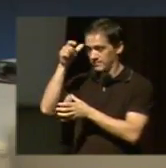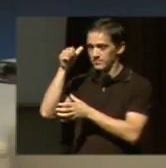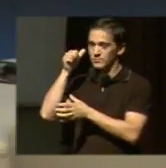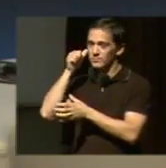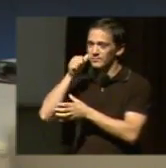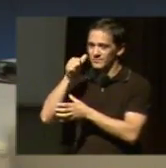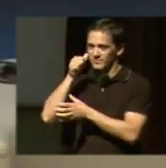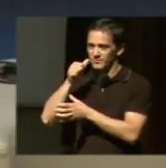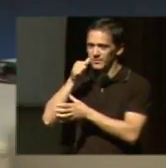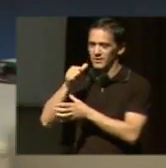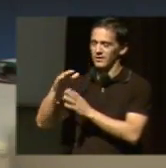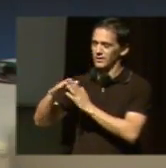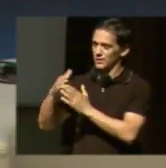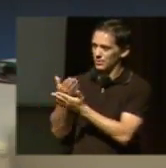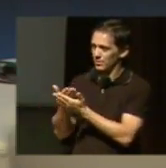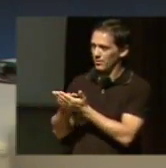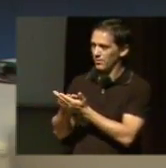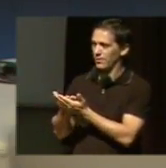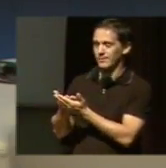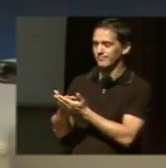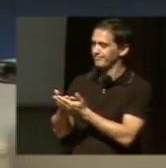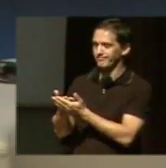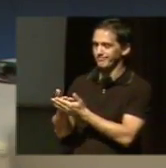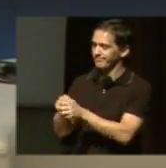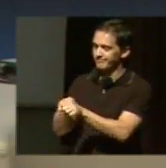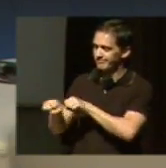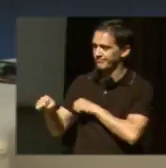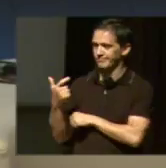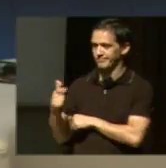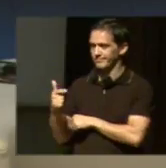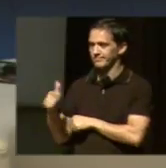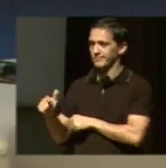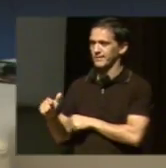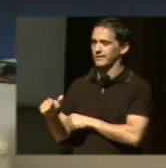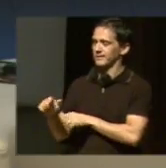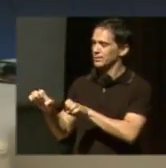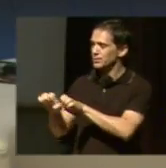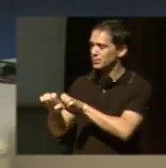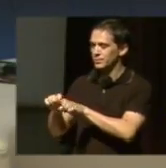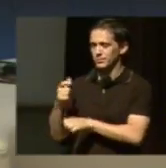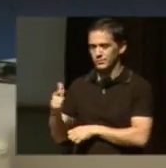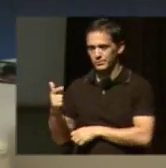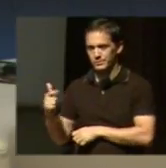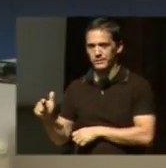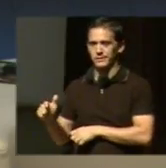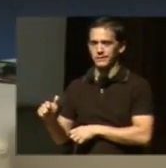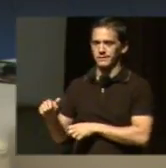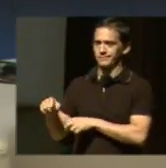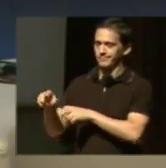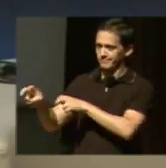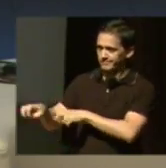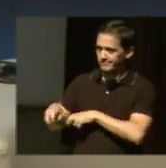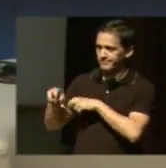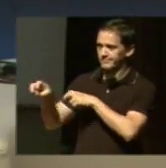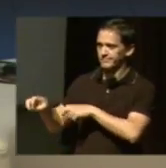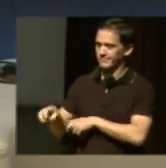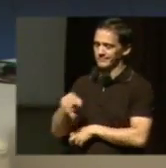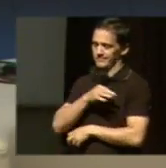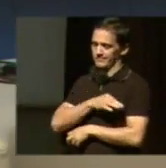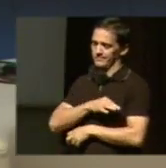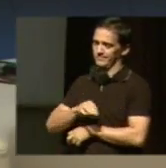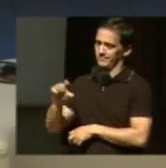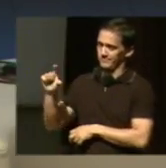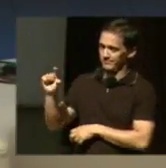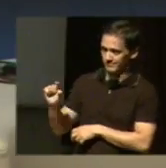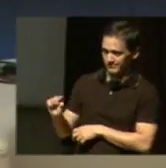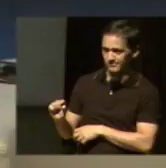baixa escolaridade, numa região com pouca infraestrutura, com uma renda pouca, e